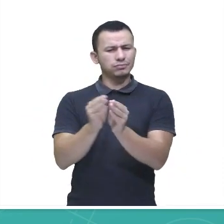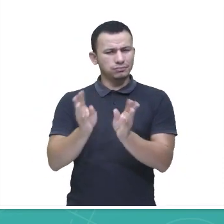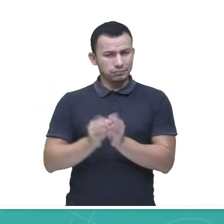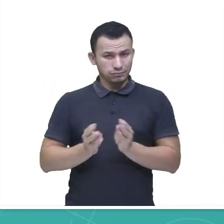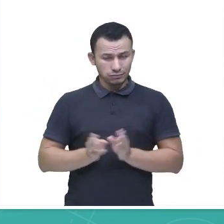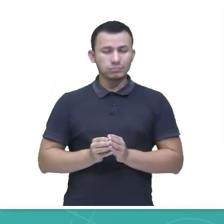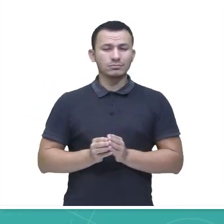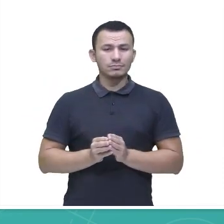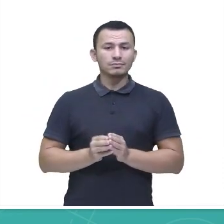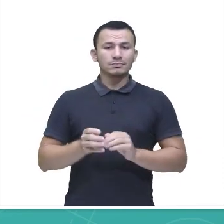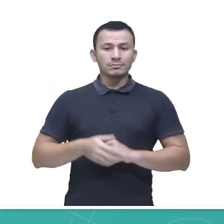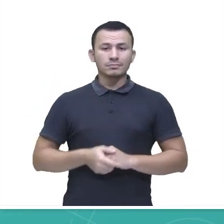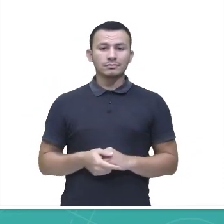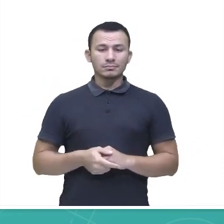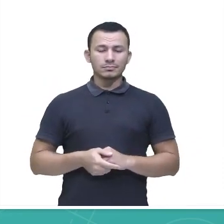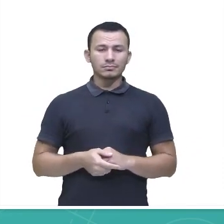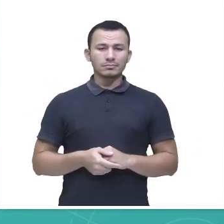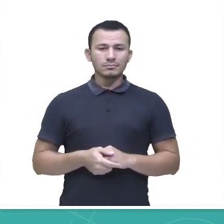pouco mais para